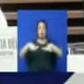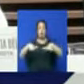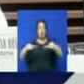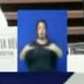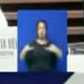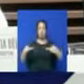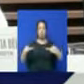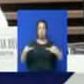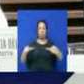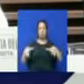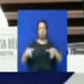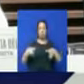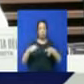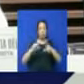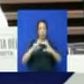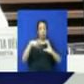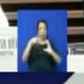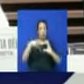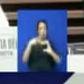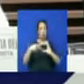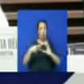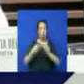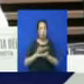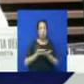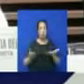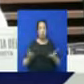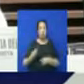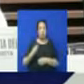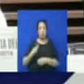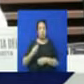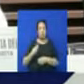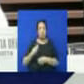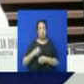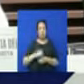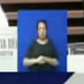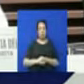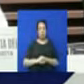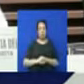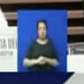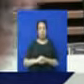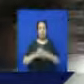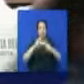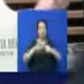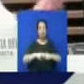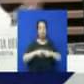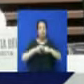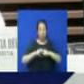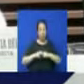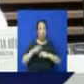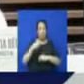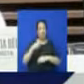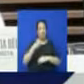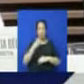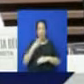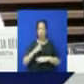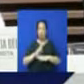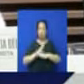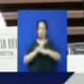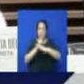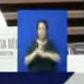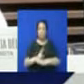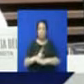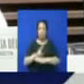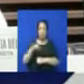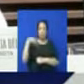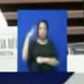suas presenças. E isso eu não poderia, por mais que serei muito bem representada pelo vereador Júlio César